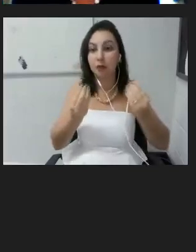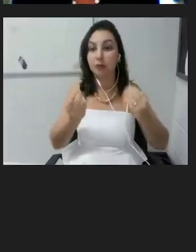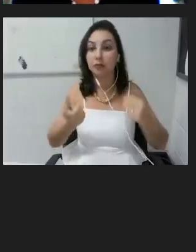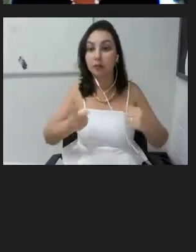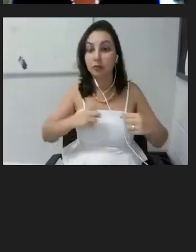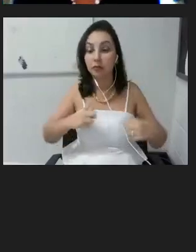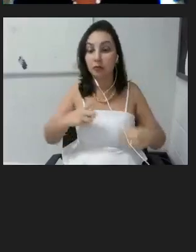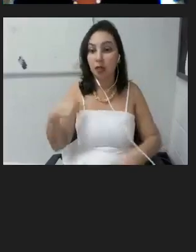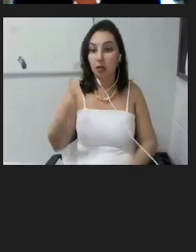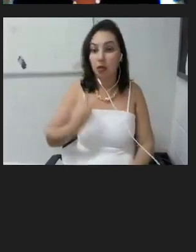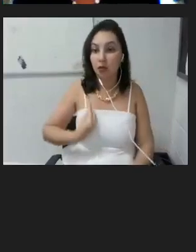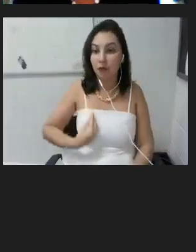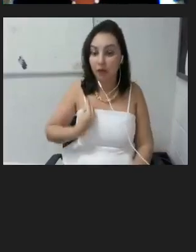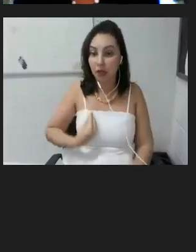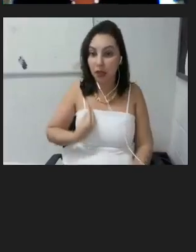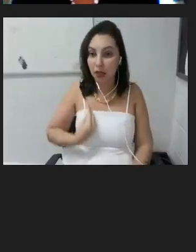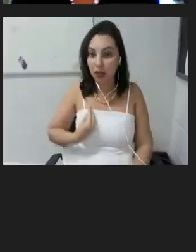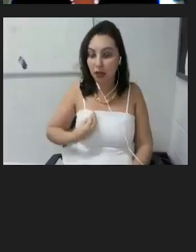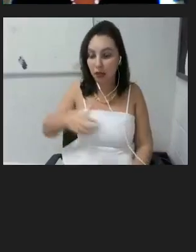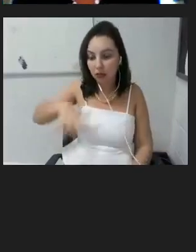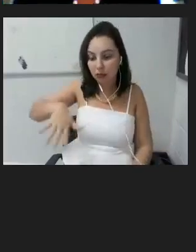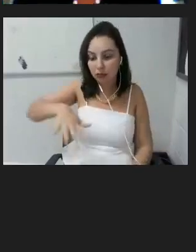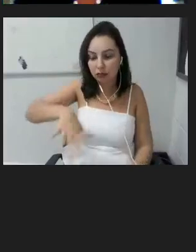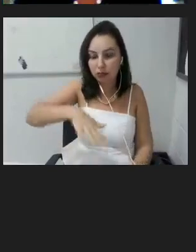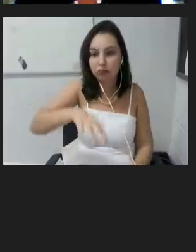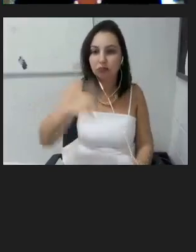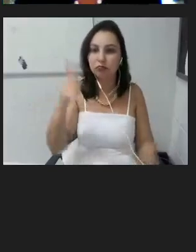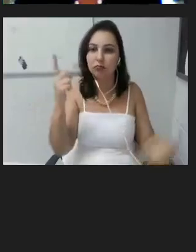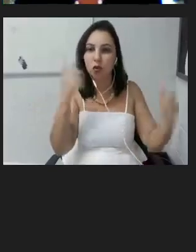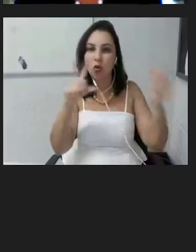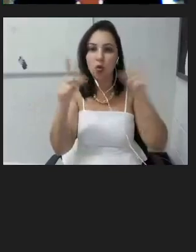nas diferentes esferas que a gente, de